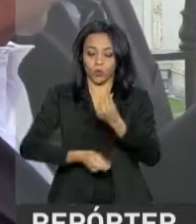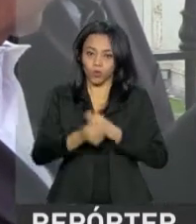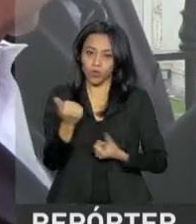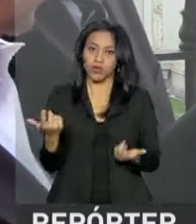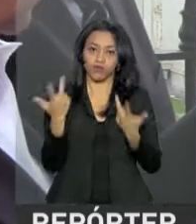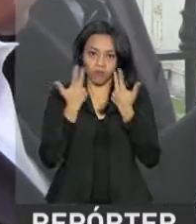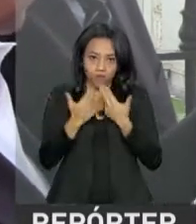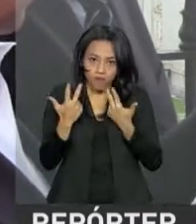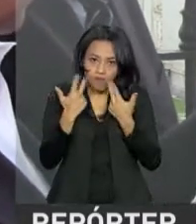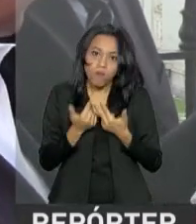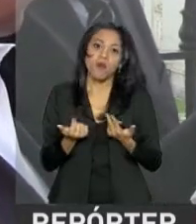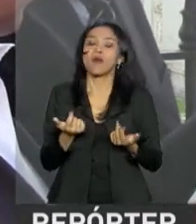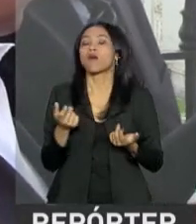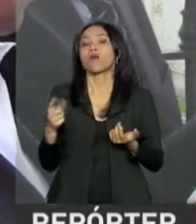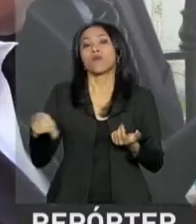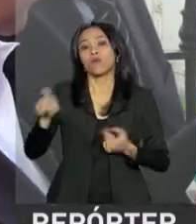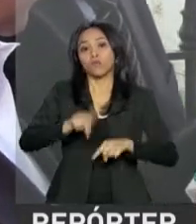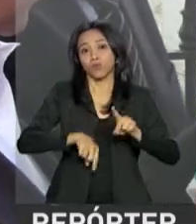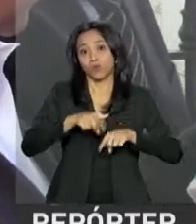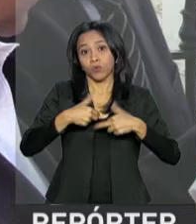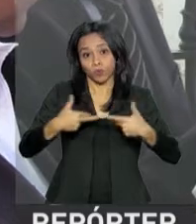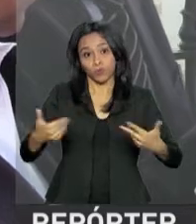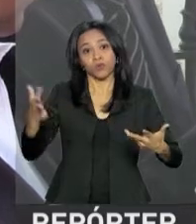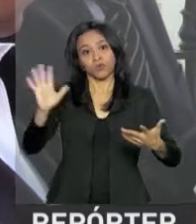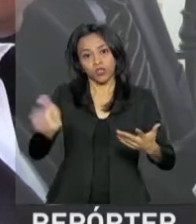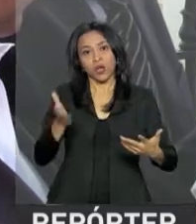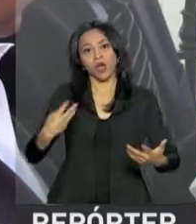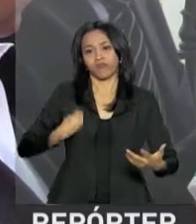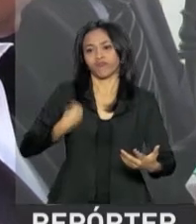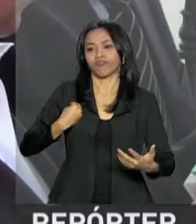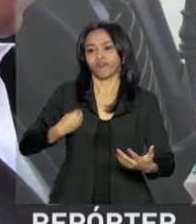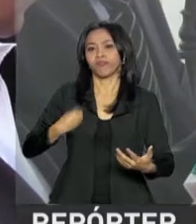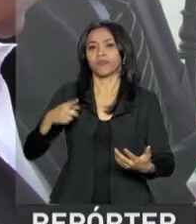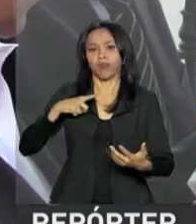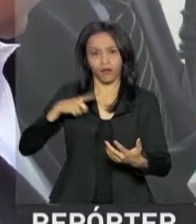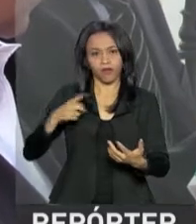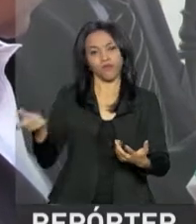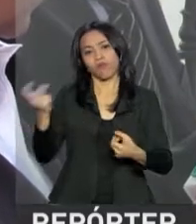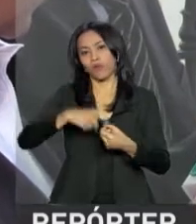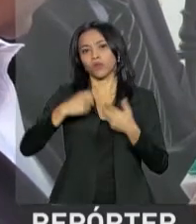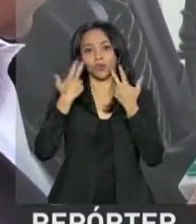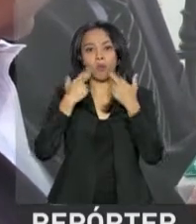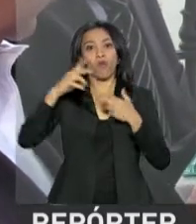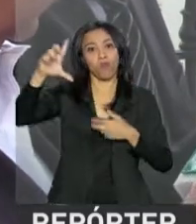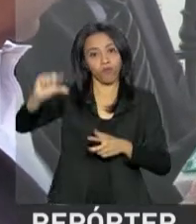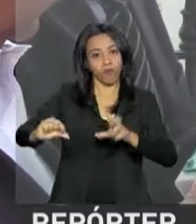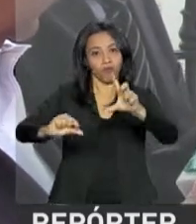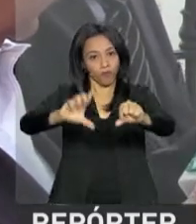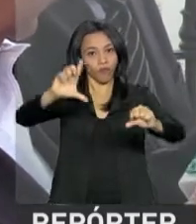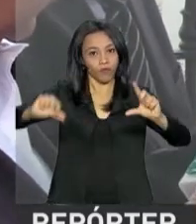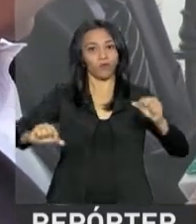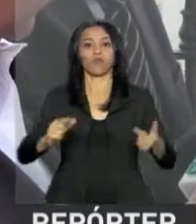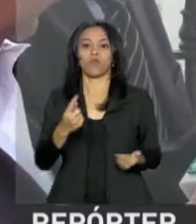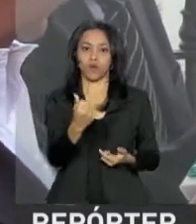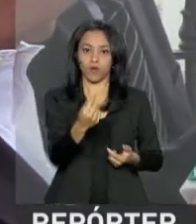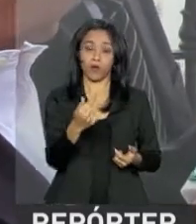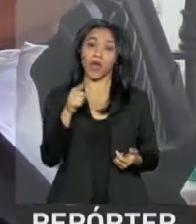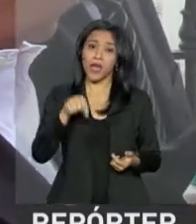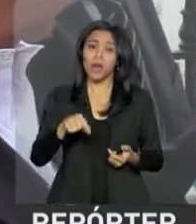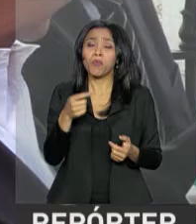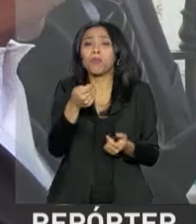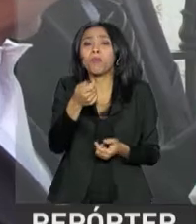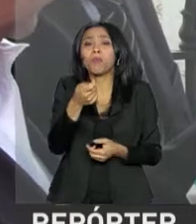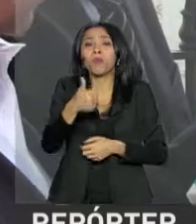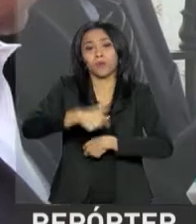produtos sendo disponibilizados novamente, é evidente que os preços voltam a baixar. Então, esse é um choque